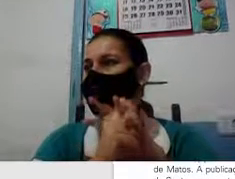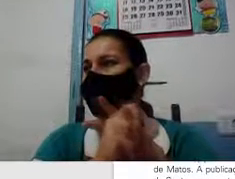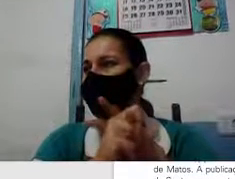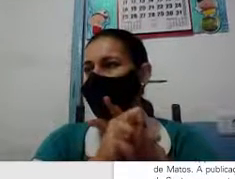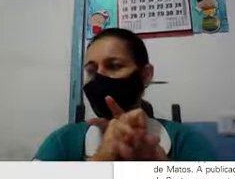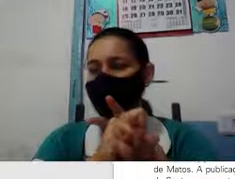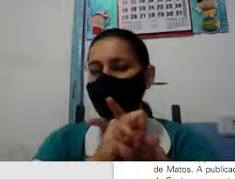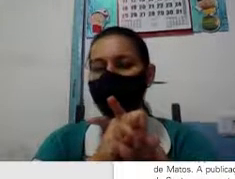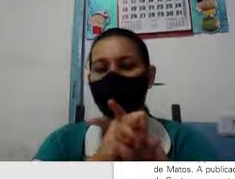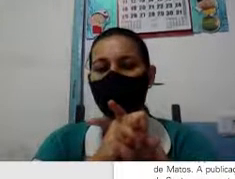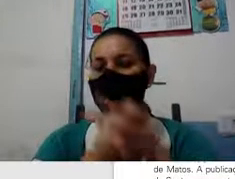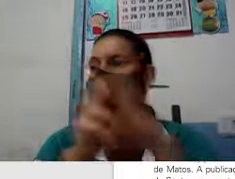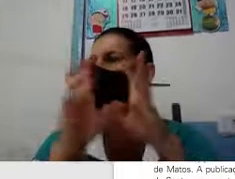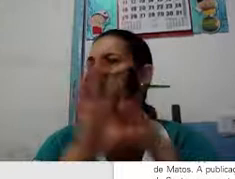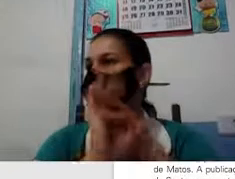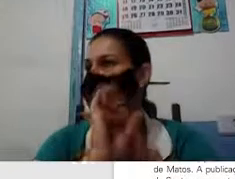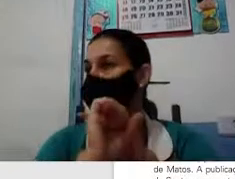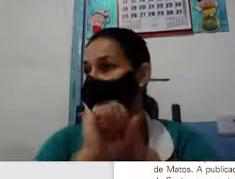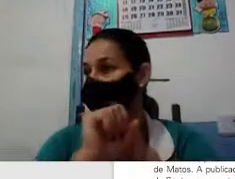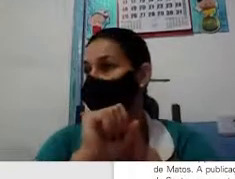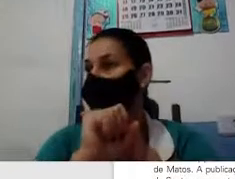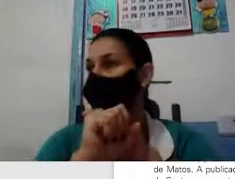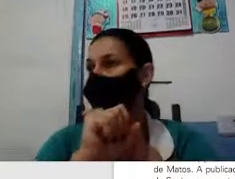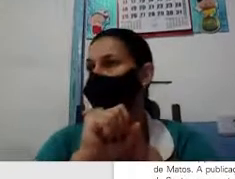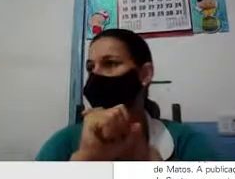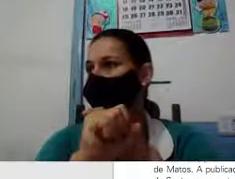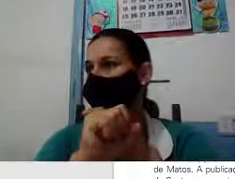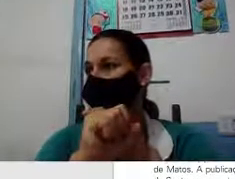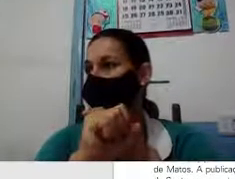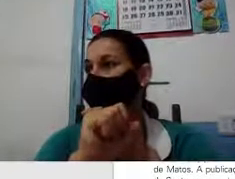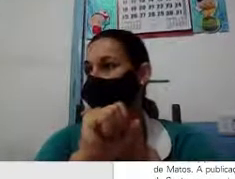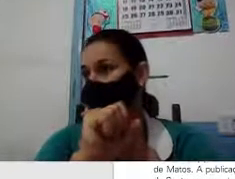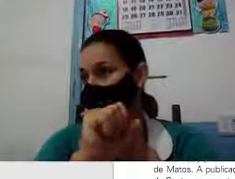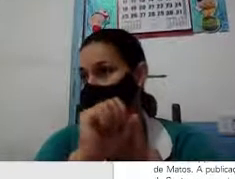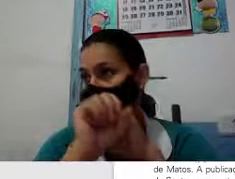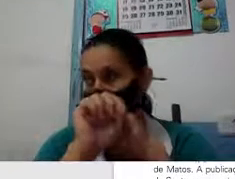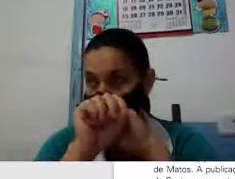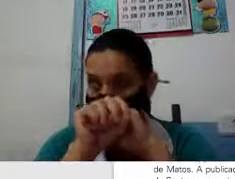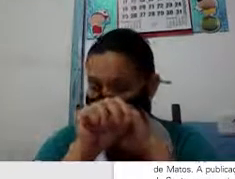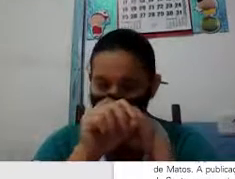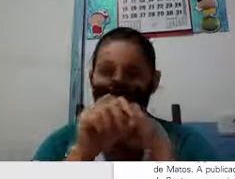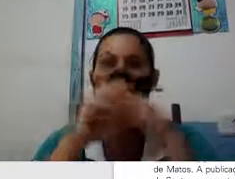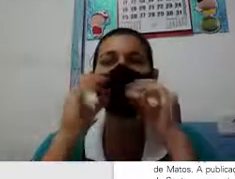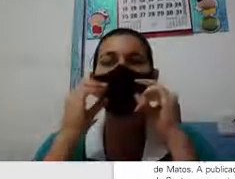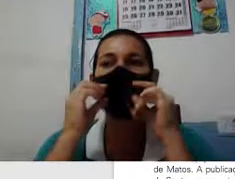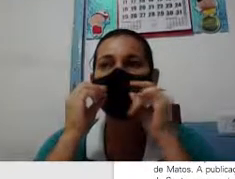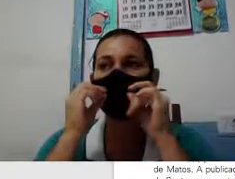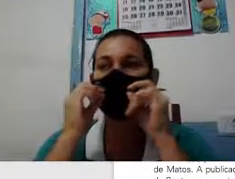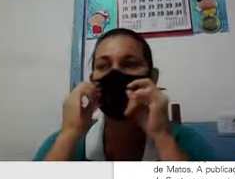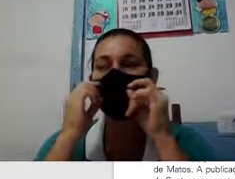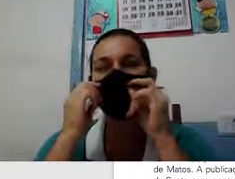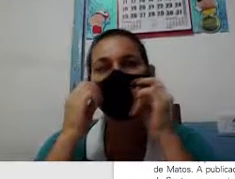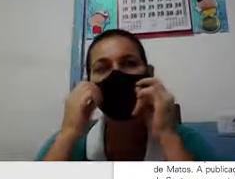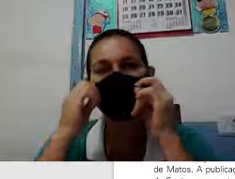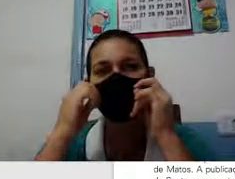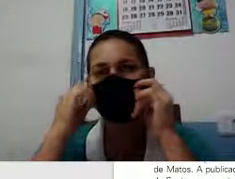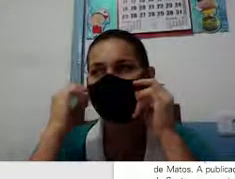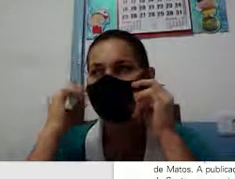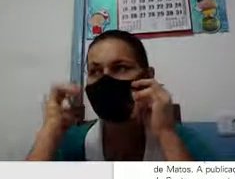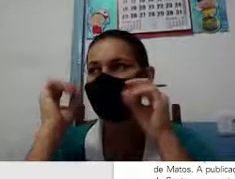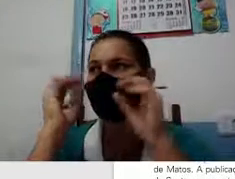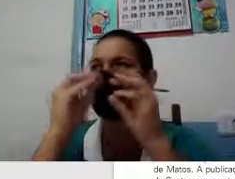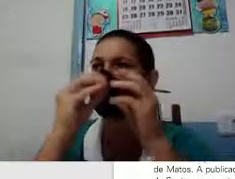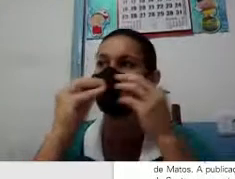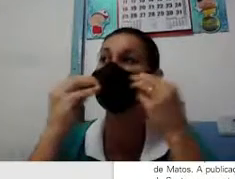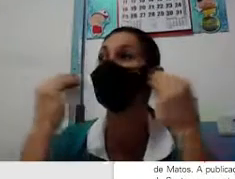o barroco, ele marca a religiosidade, principalmente da Igreja Católica. Não marca a espiritualidade,